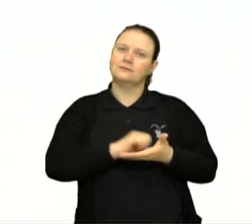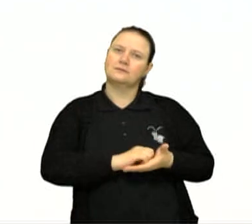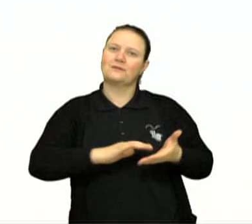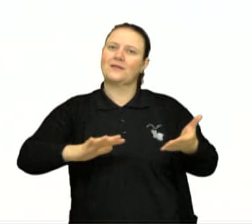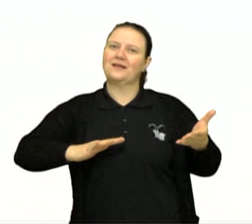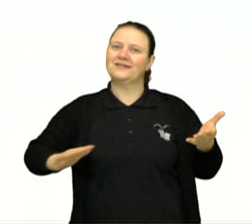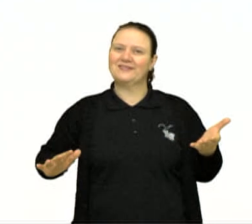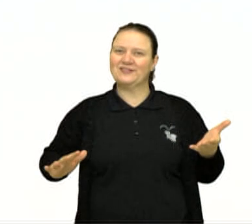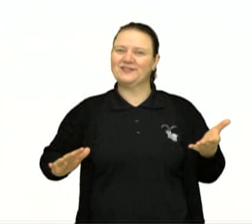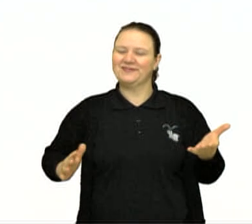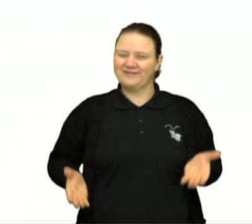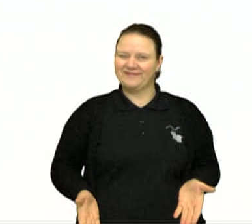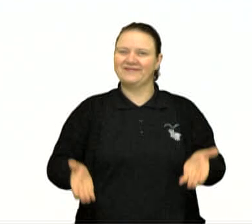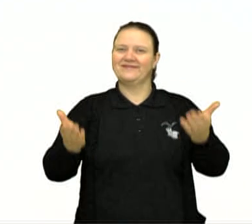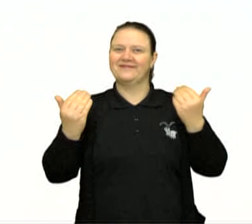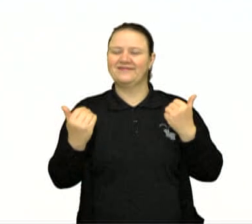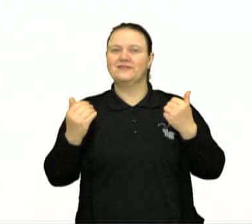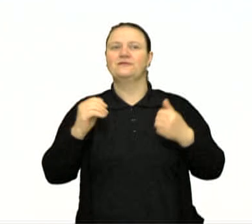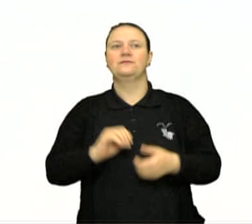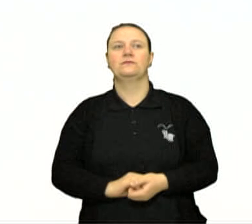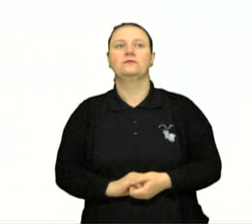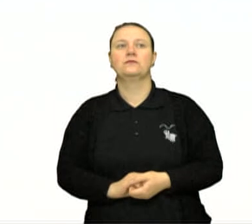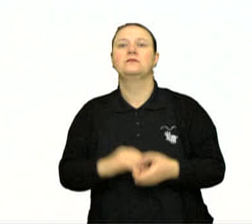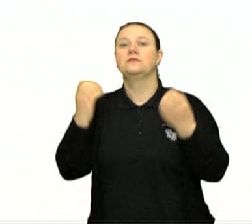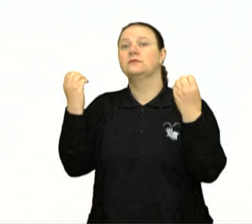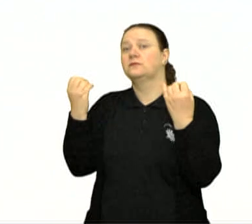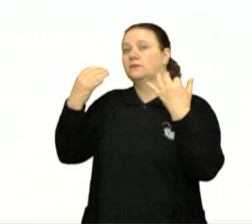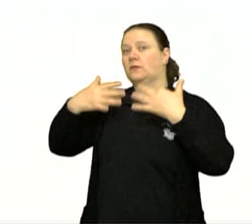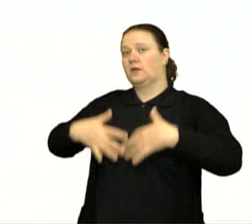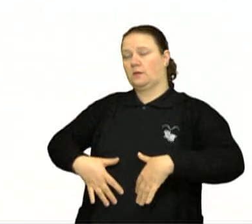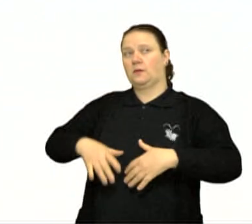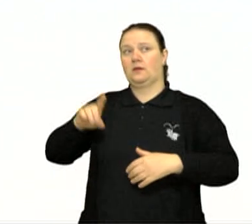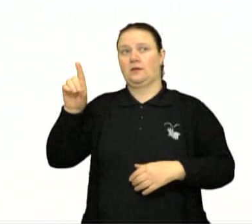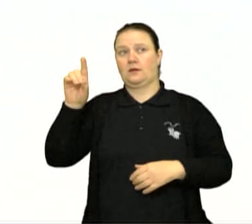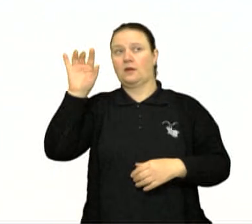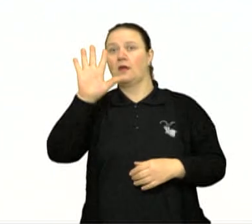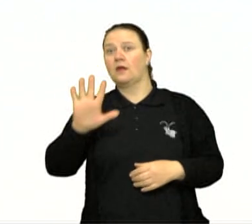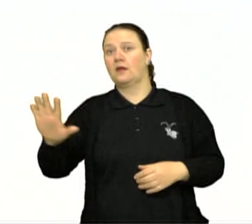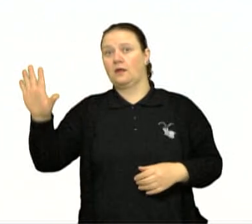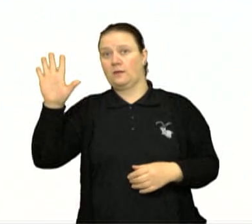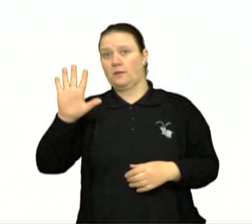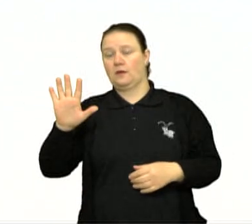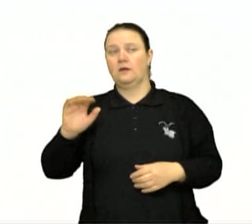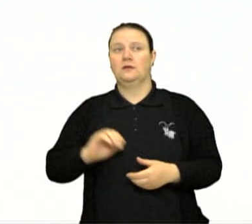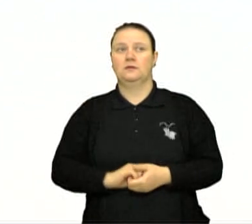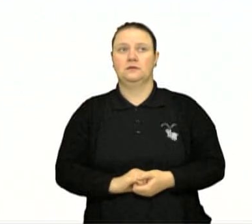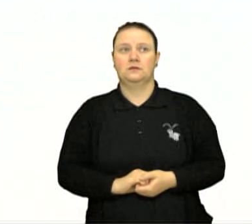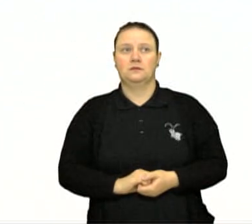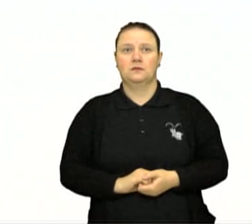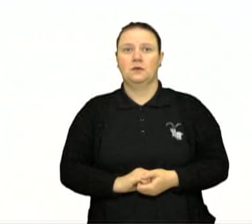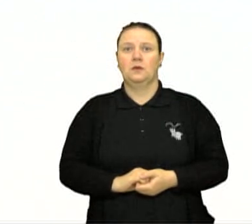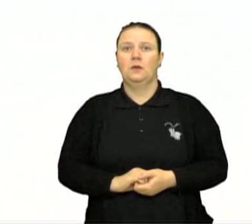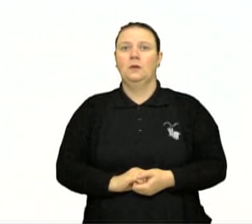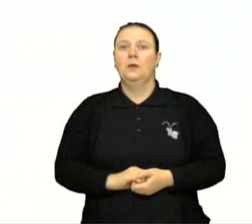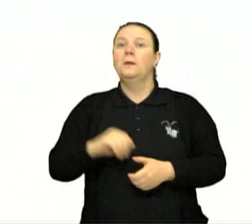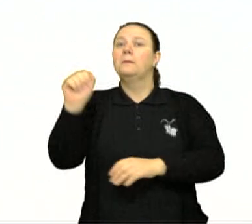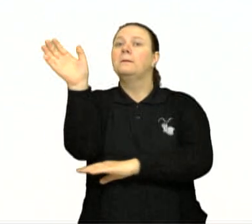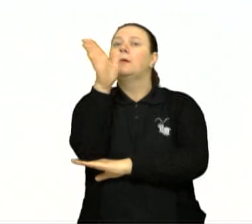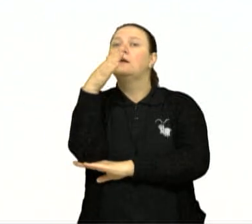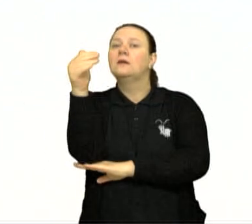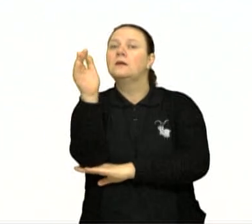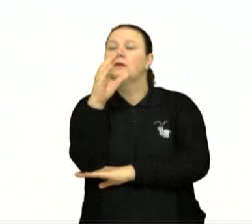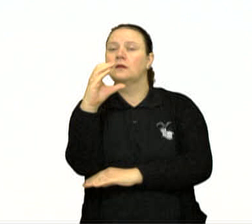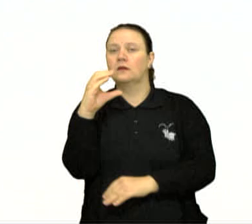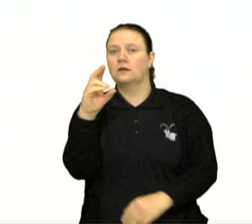vamos para uma atividadezinha, onde diz o seguinte: temos aqui a imagem da possível bandeira